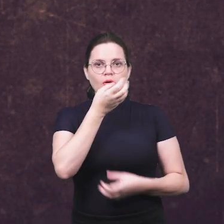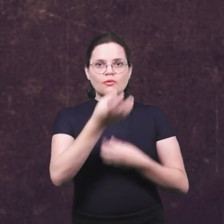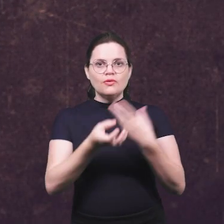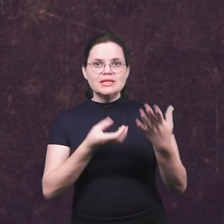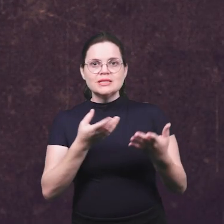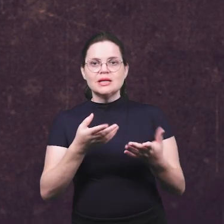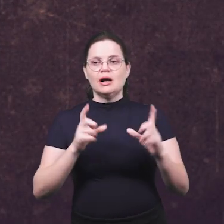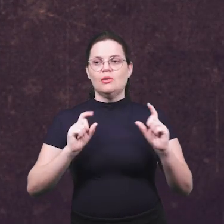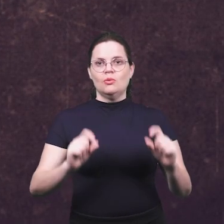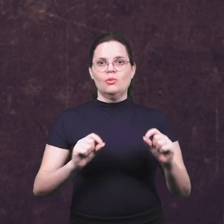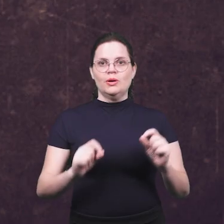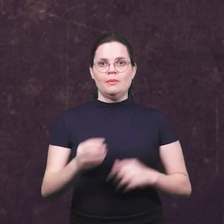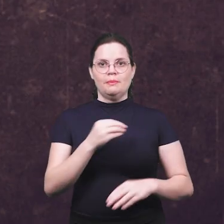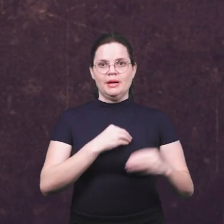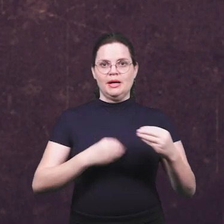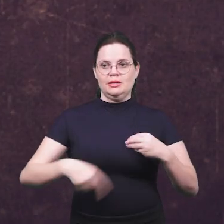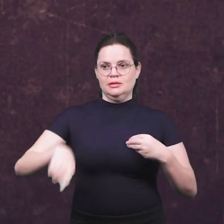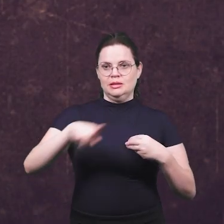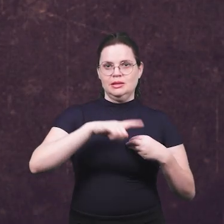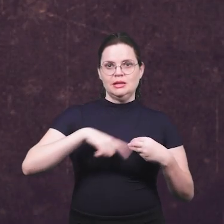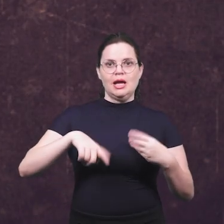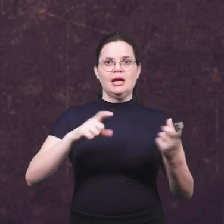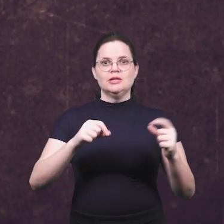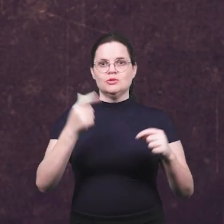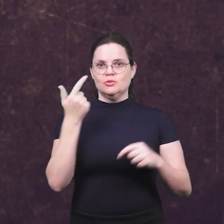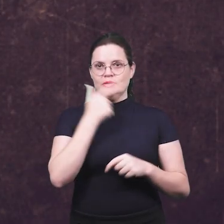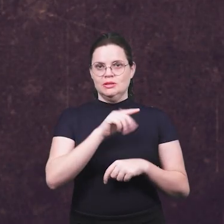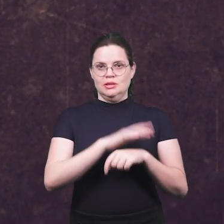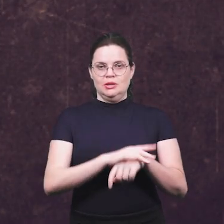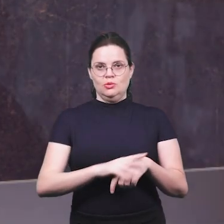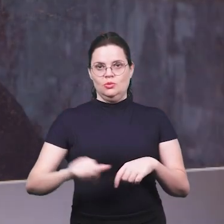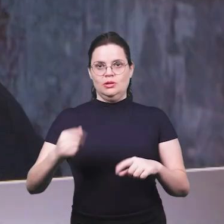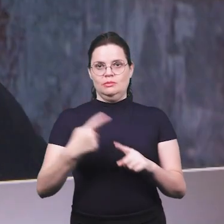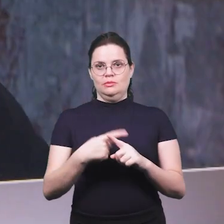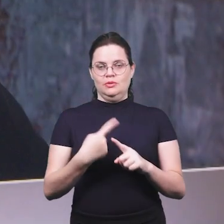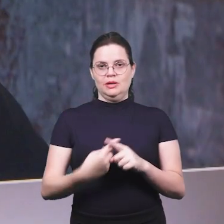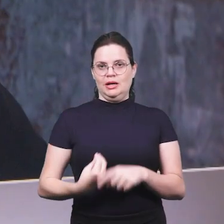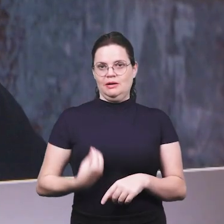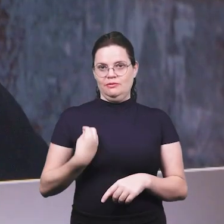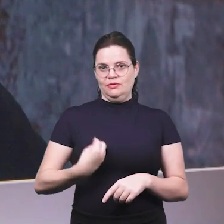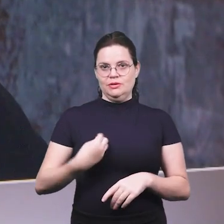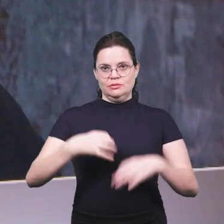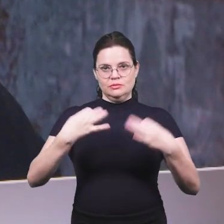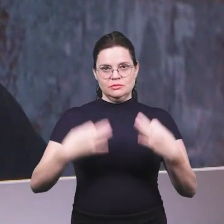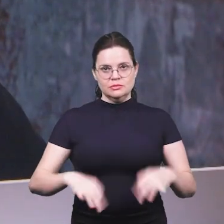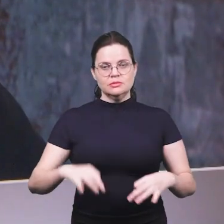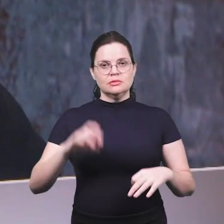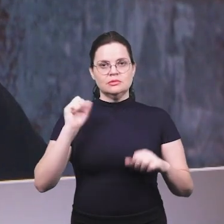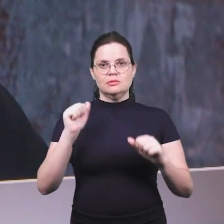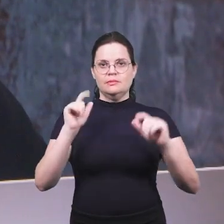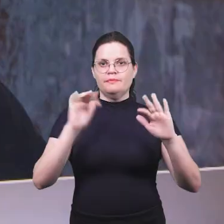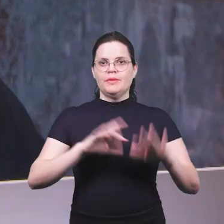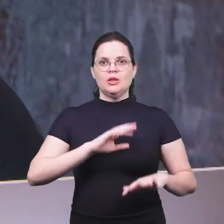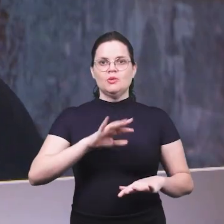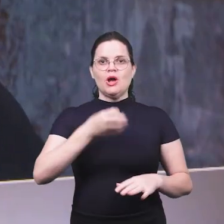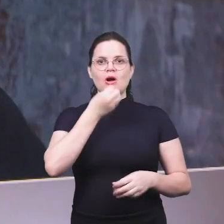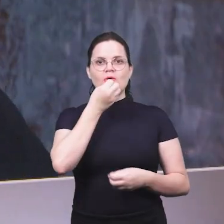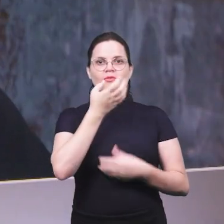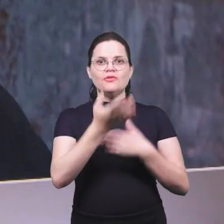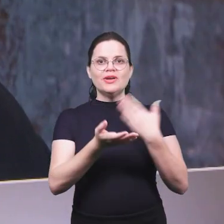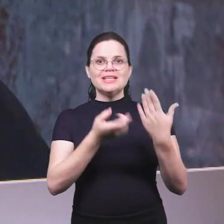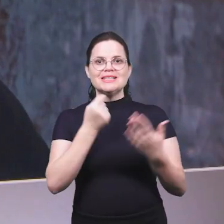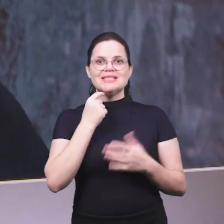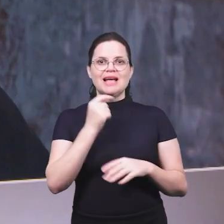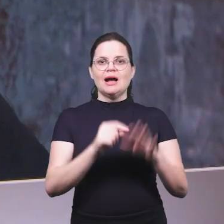curados. A súplica de um justo é muito eficaz em seus efeitos. Isso aqui não está falando de justificar para fazer confissão auricular